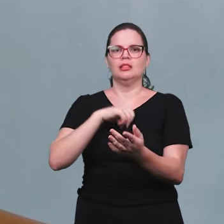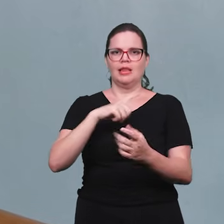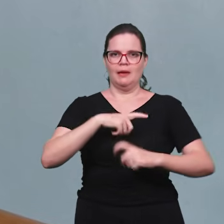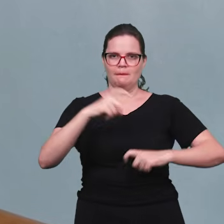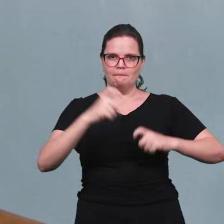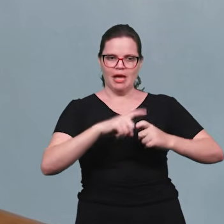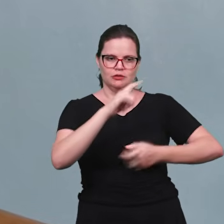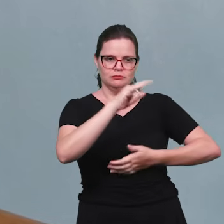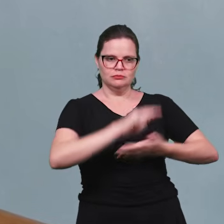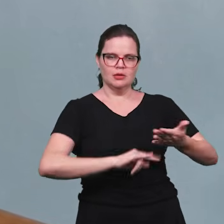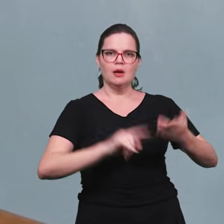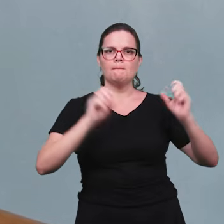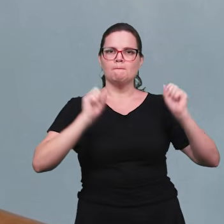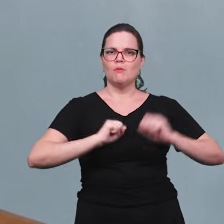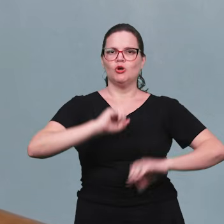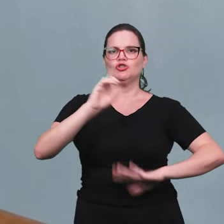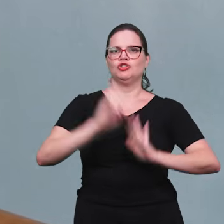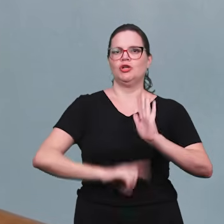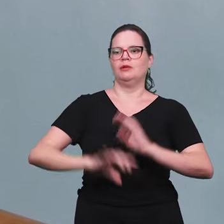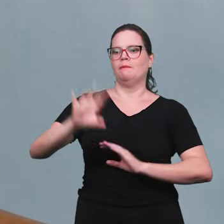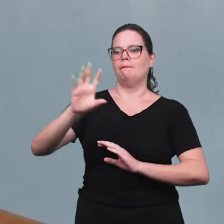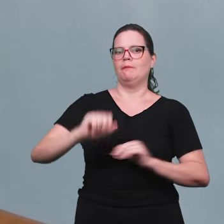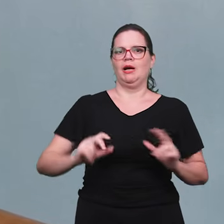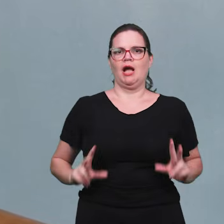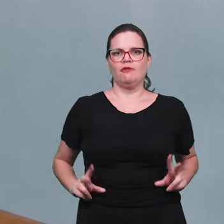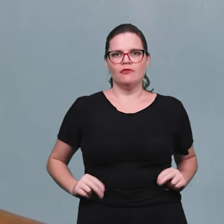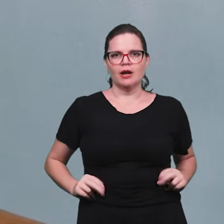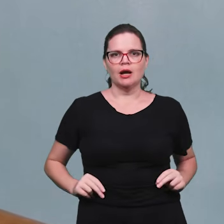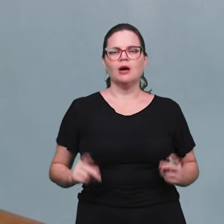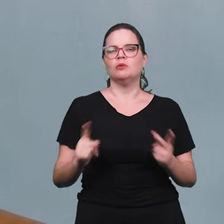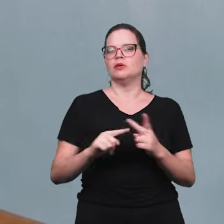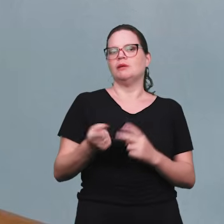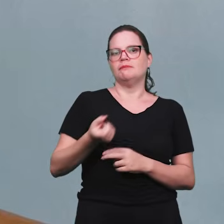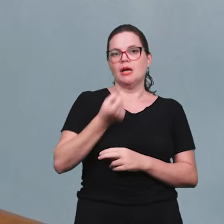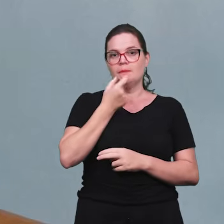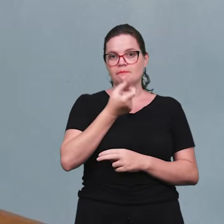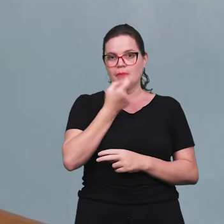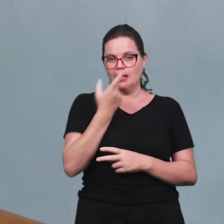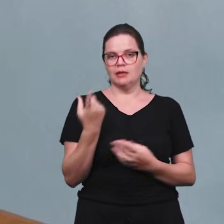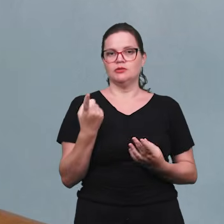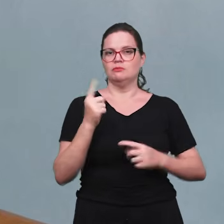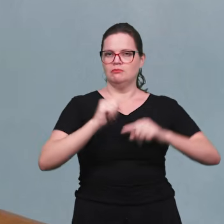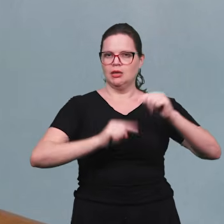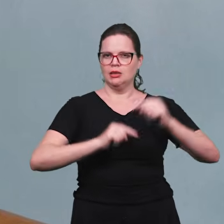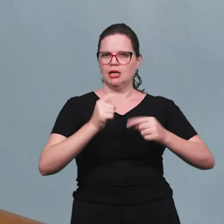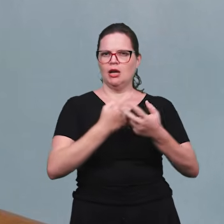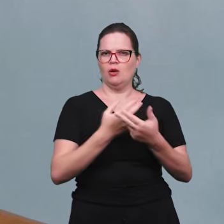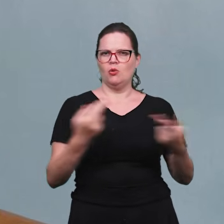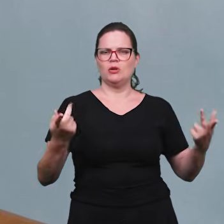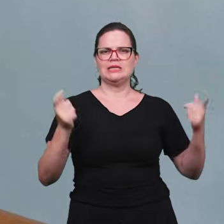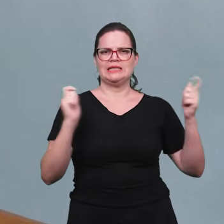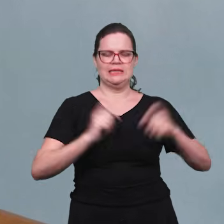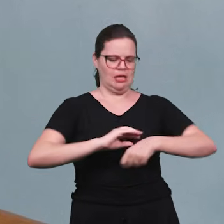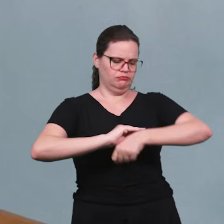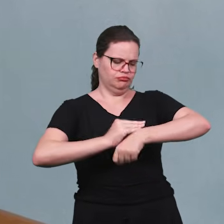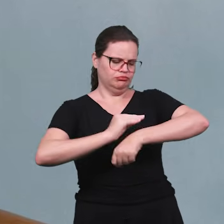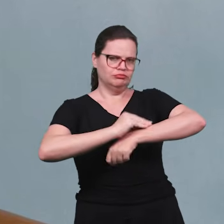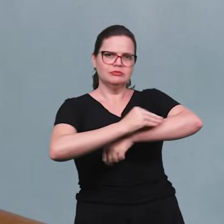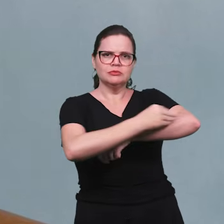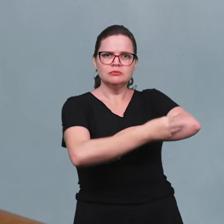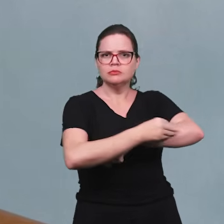médicos, pegarem fraldas, pegarem medicações, materiais para